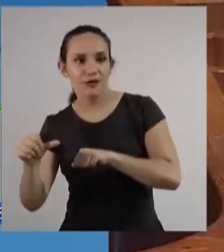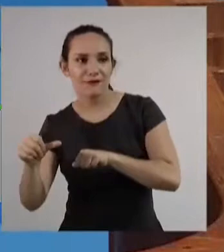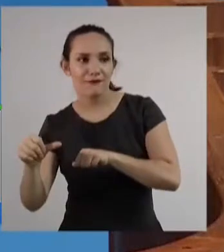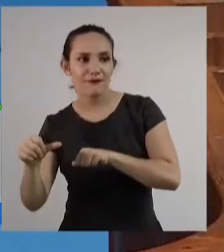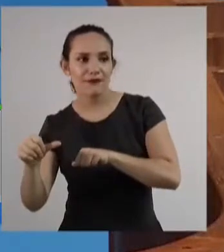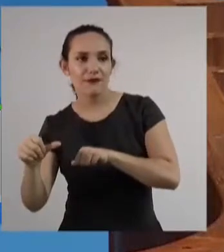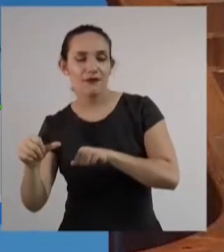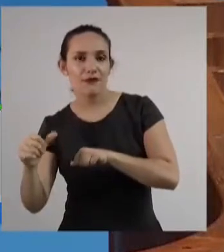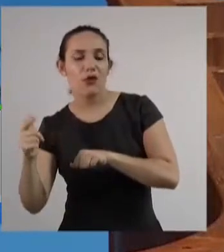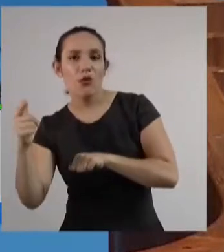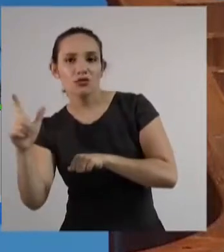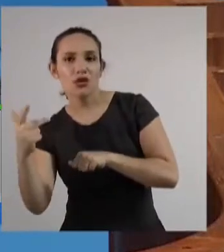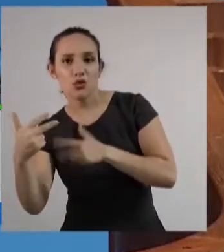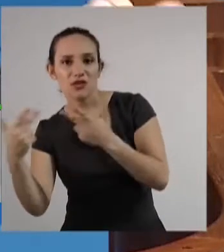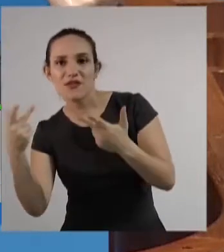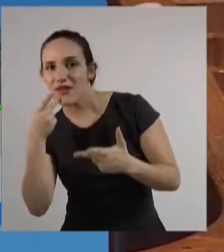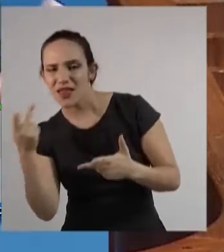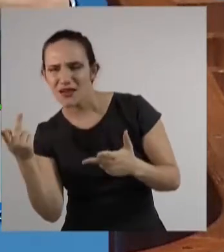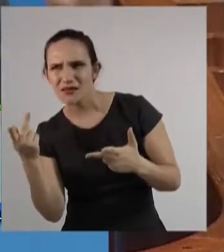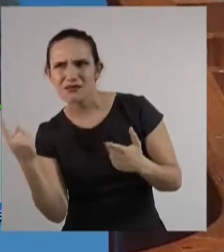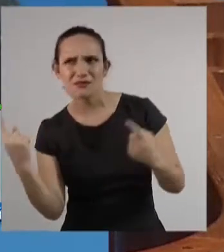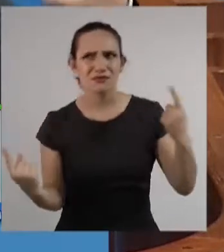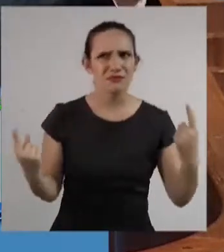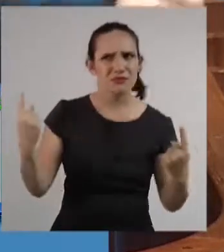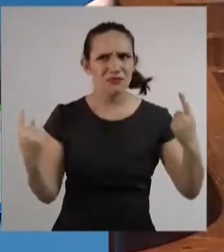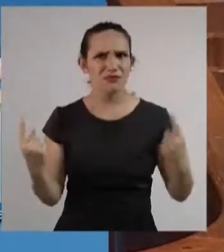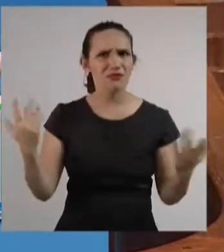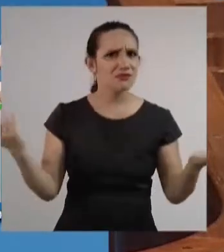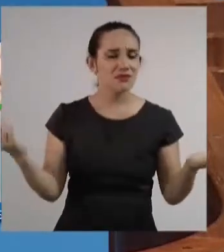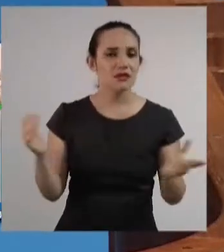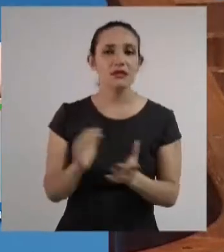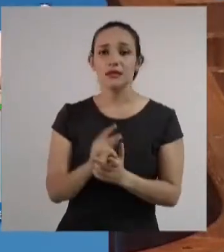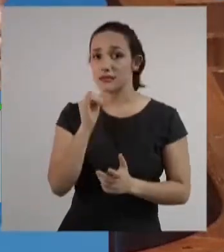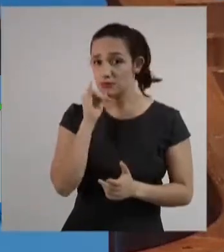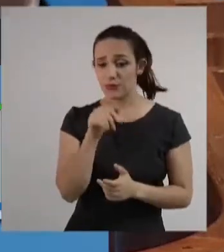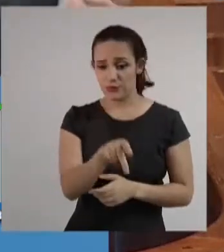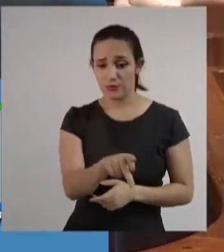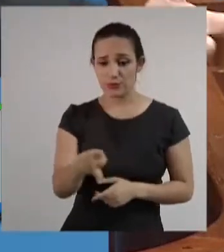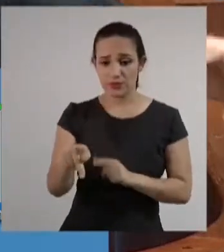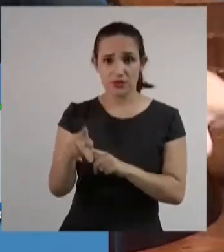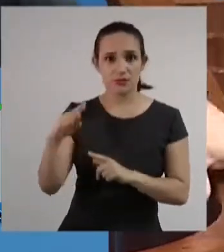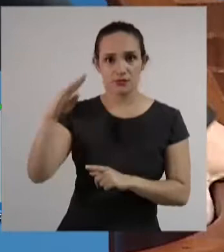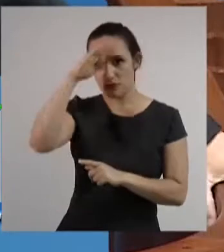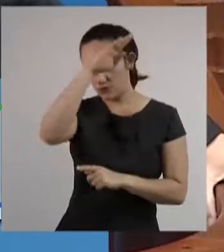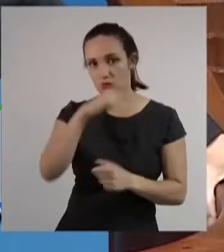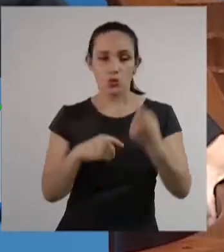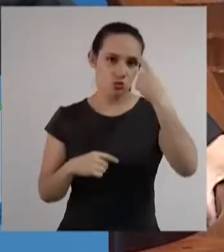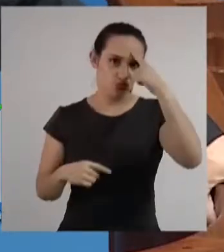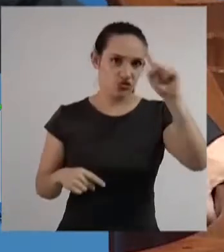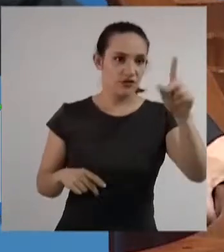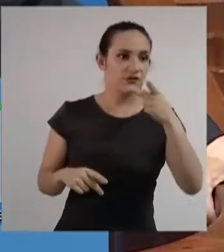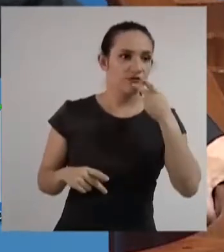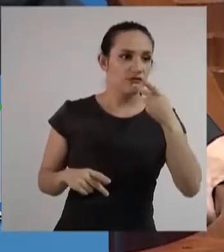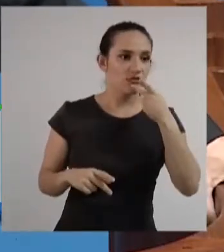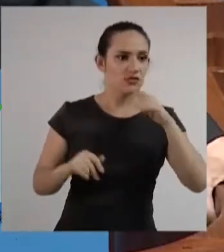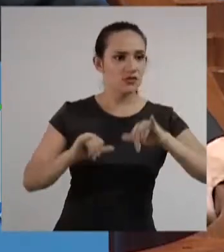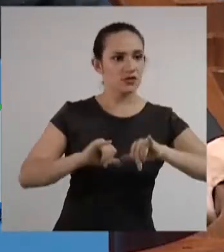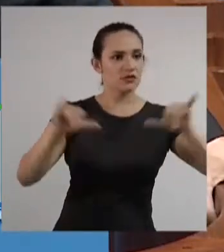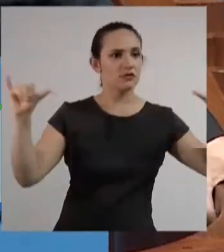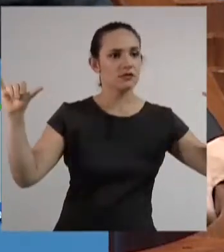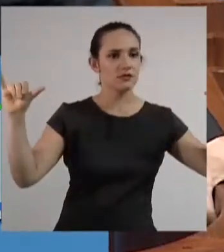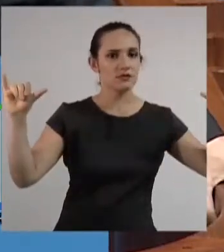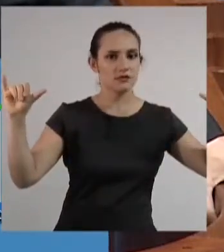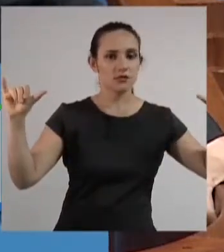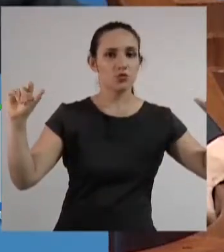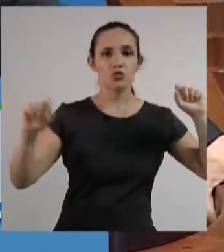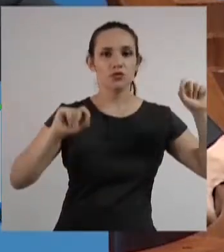que aquele falou. O próprio presidente eleito, um dia anuncia que